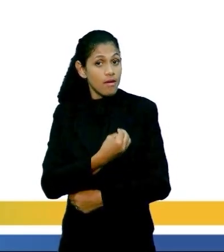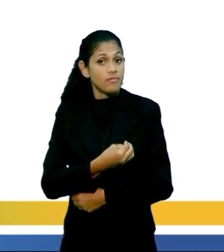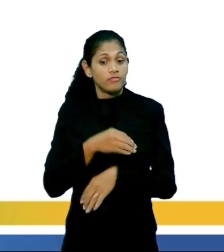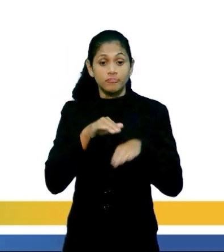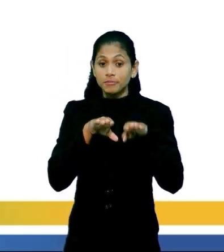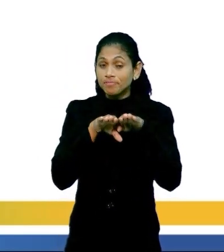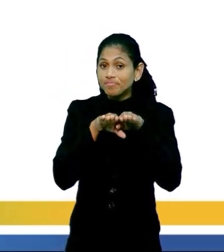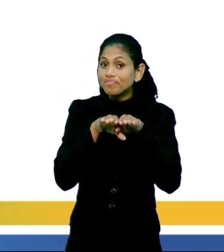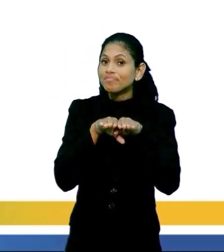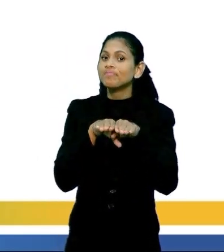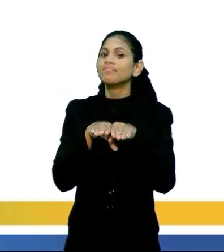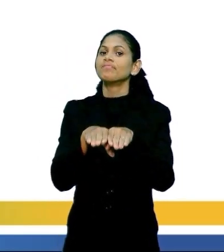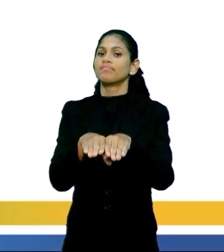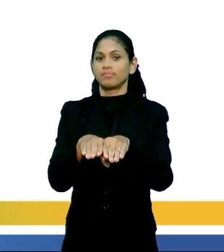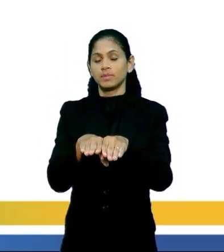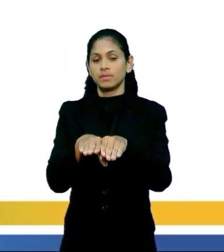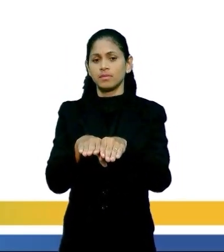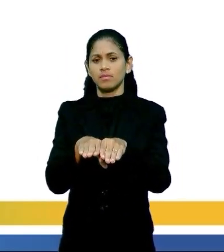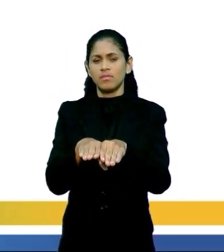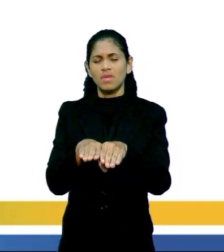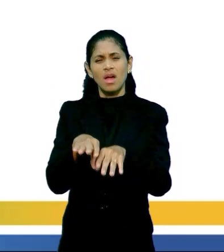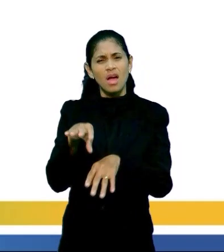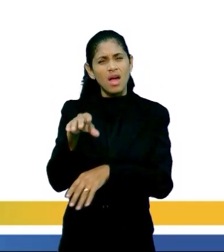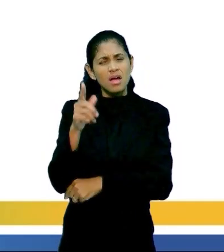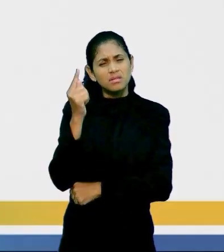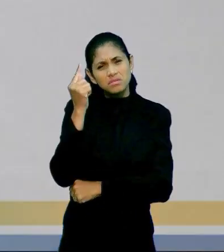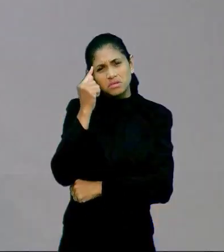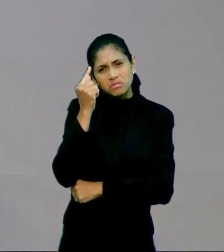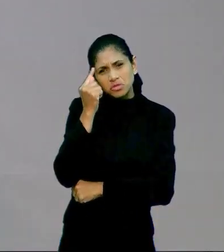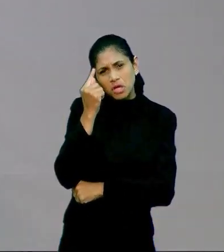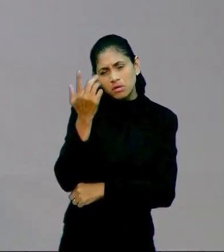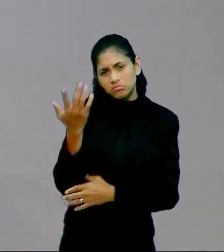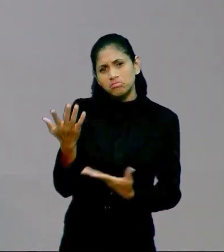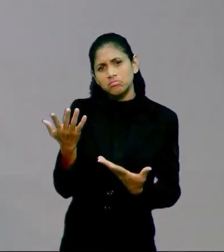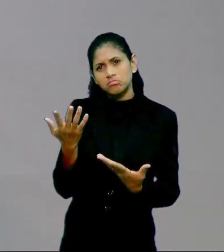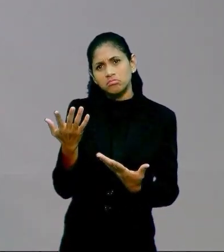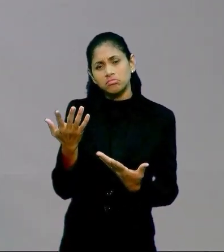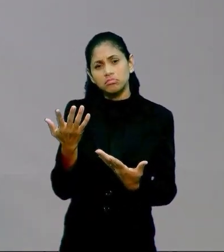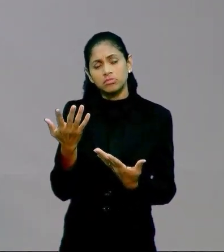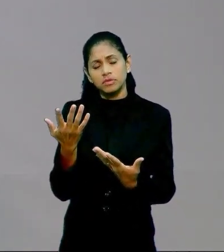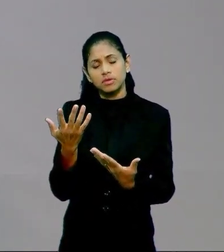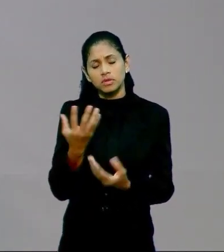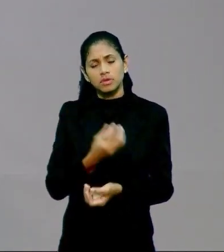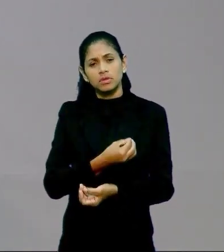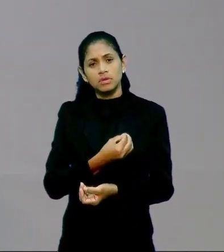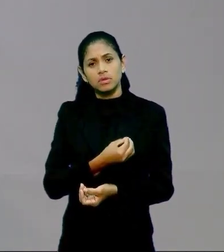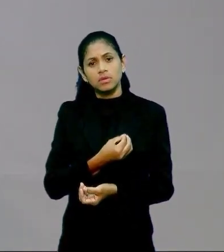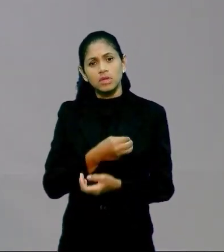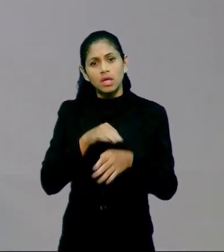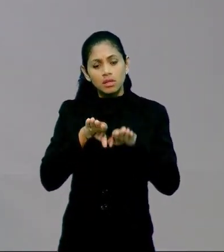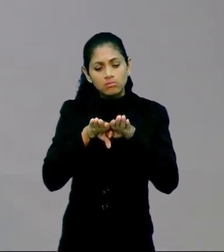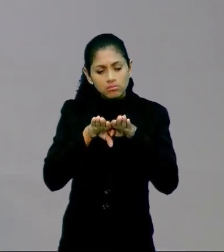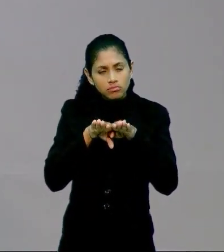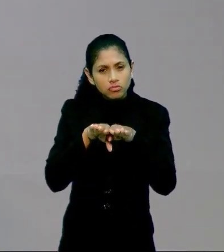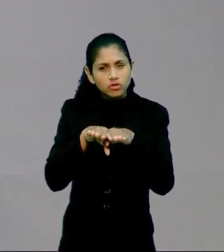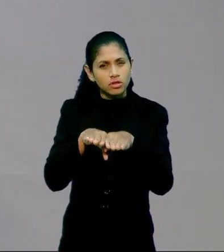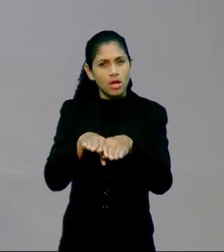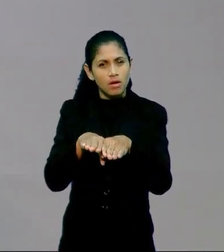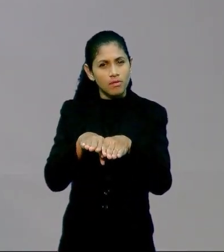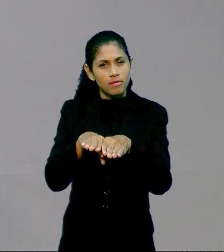ser estável é ter tudo isso? Né? A resposta é obviamente que não. Então, o que